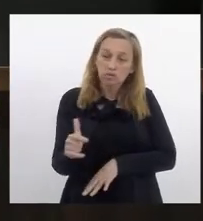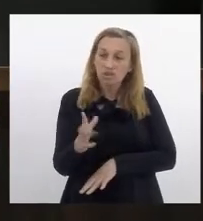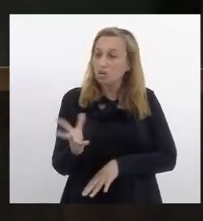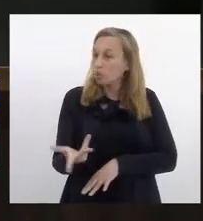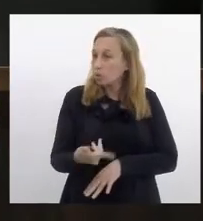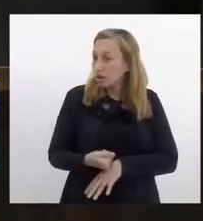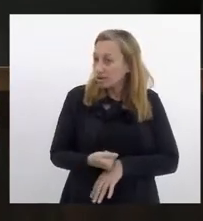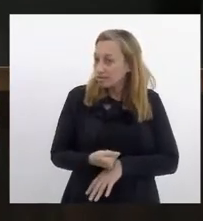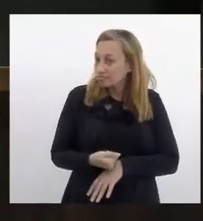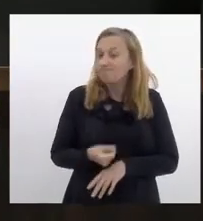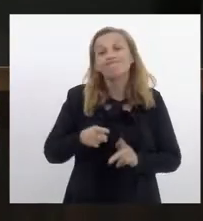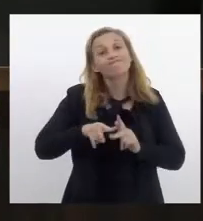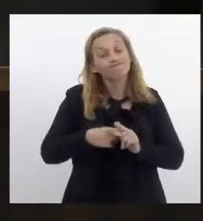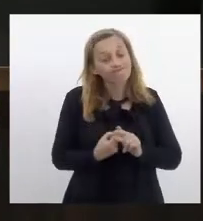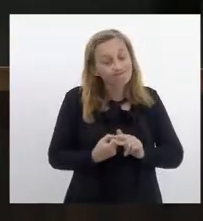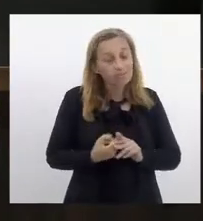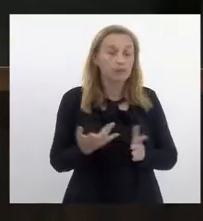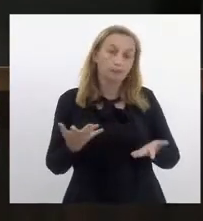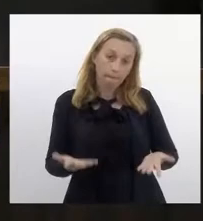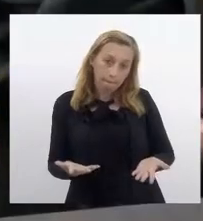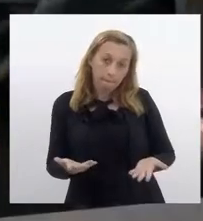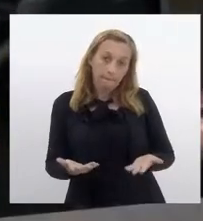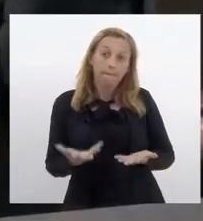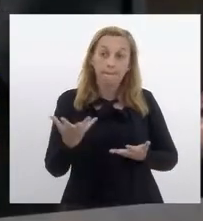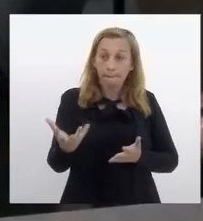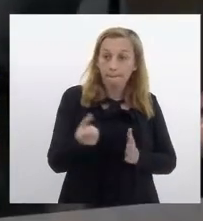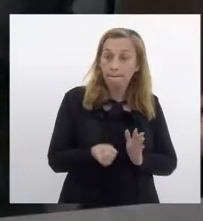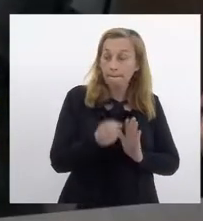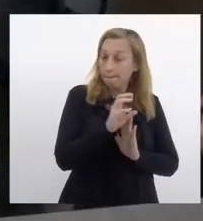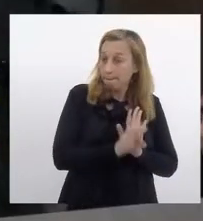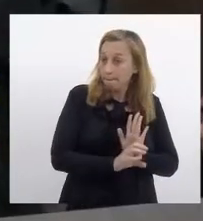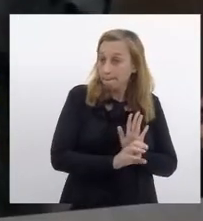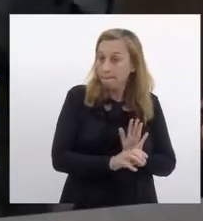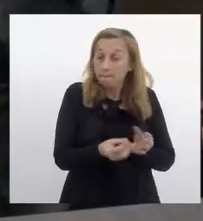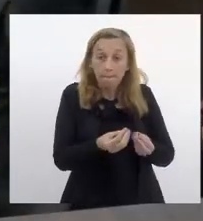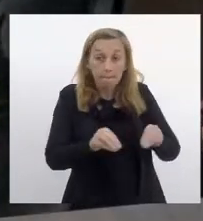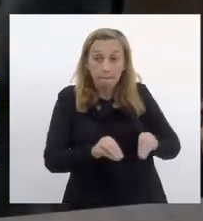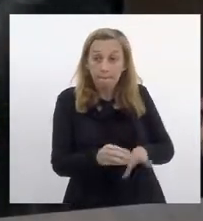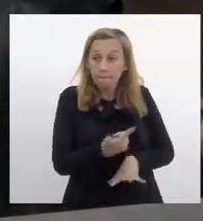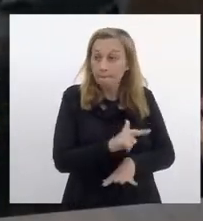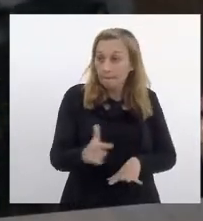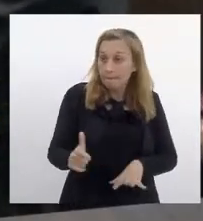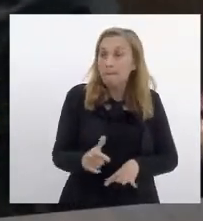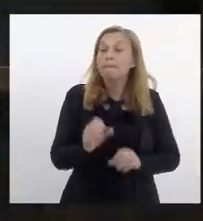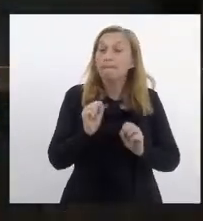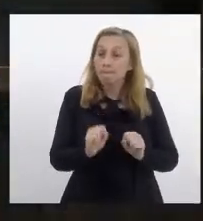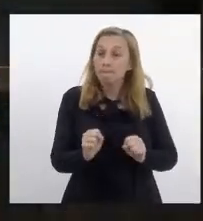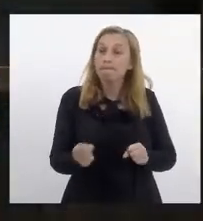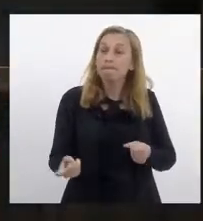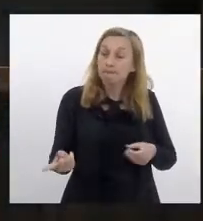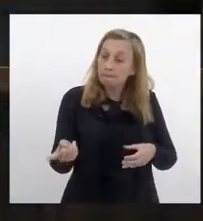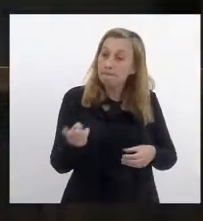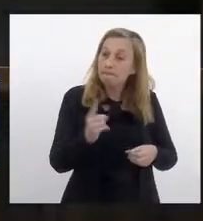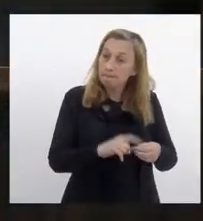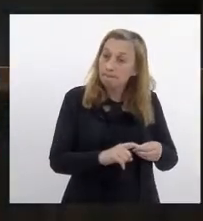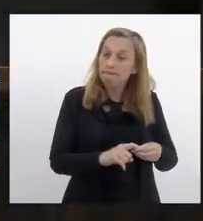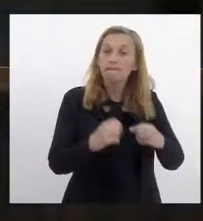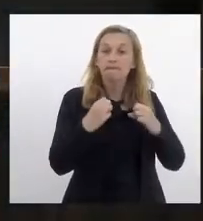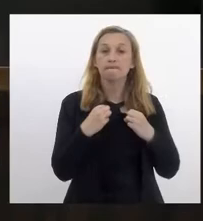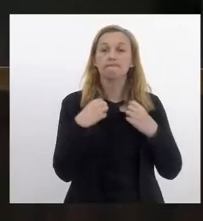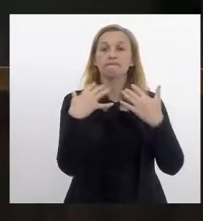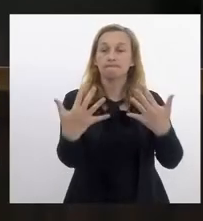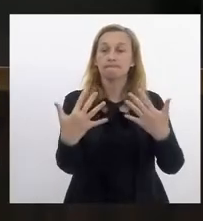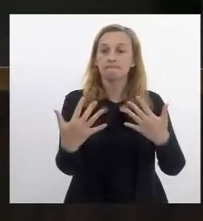paridade. Vamos ajustar no parecer, acolhendo as emendas, sem prejuízo. Vossa Excelência poderá fazê-lo o tempo inteiro, porque nós vamos fazer audiências